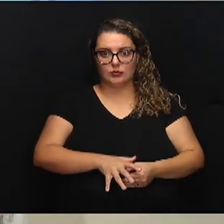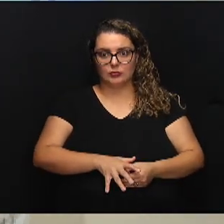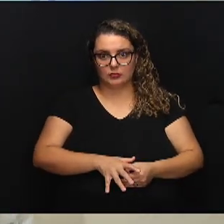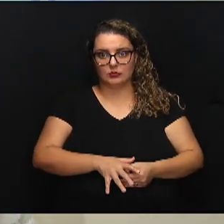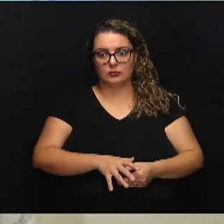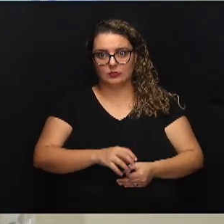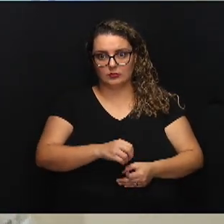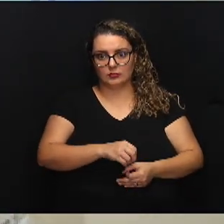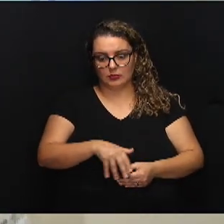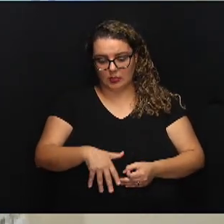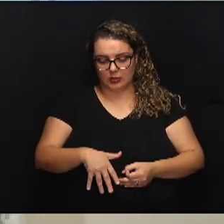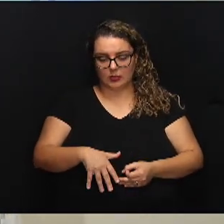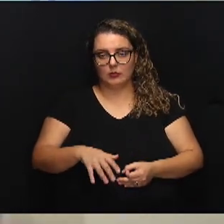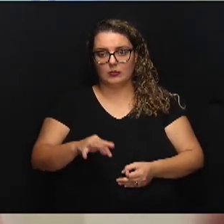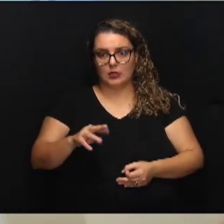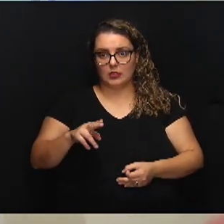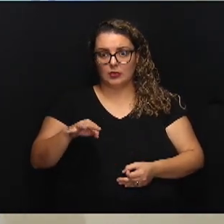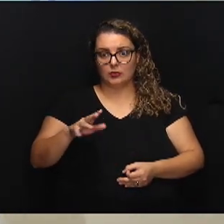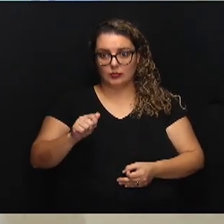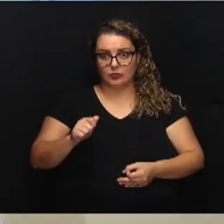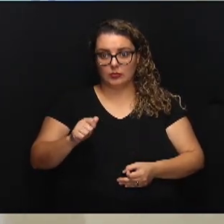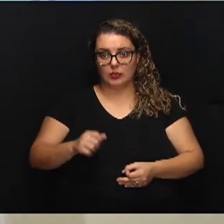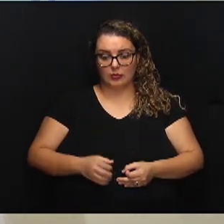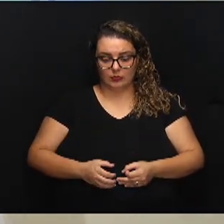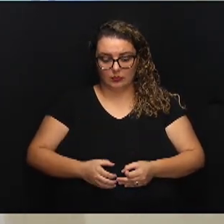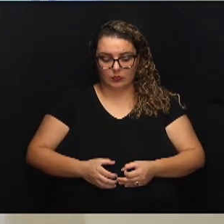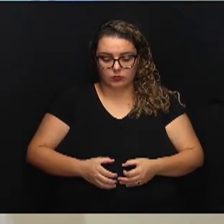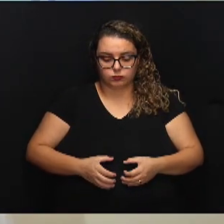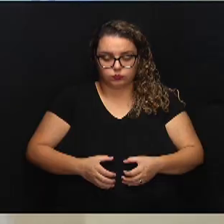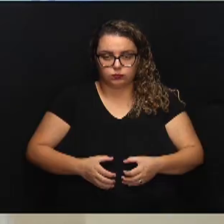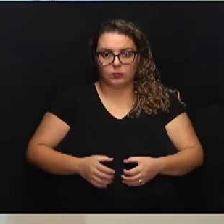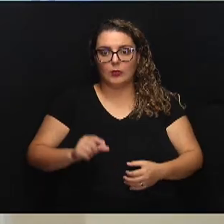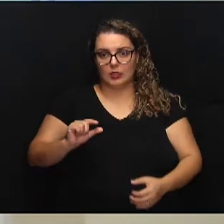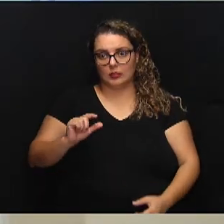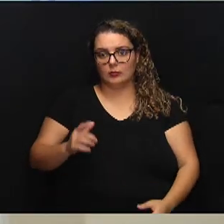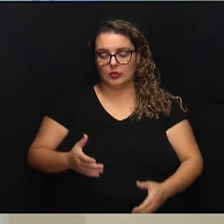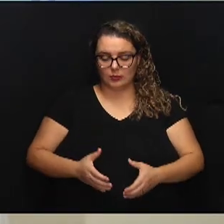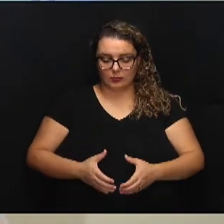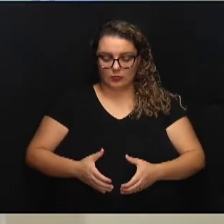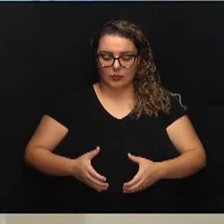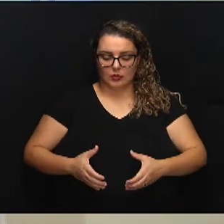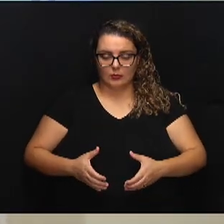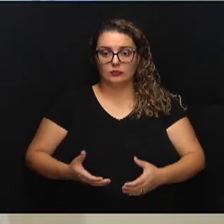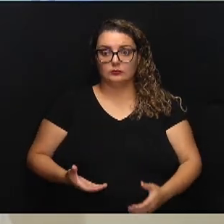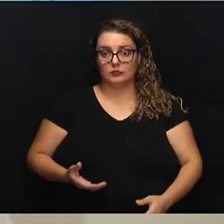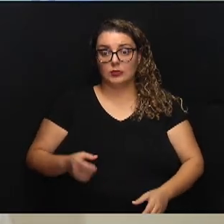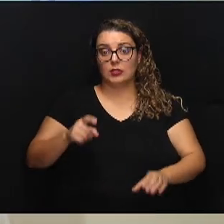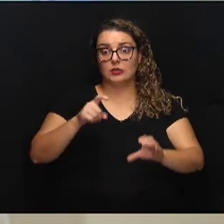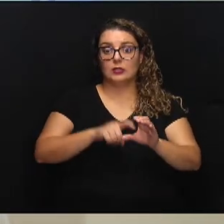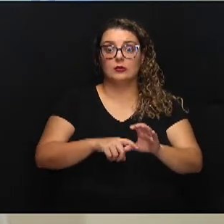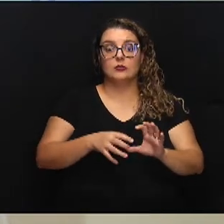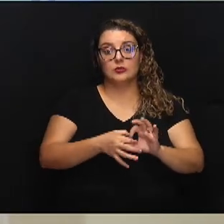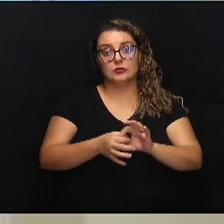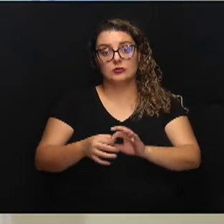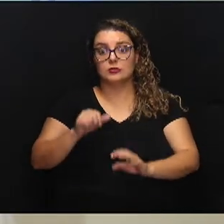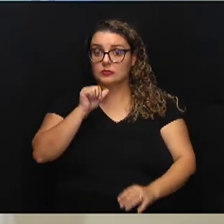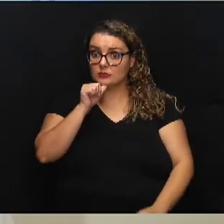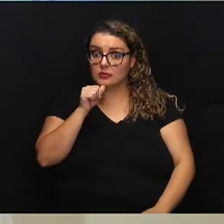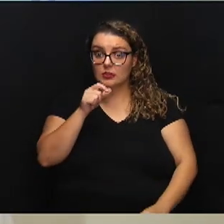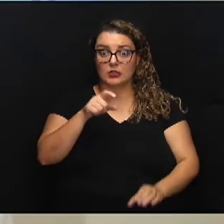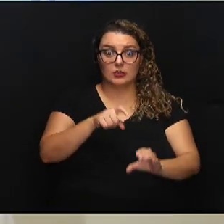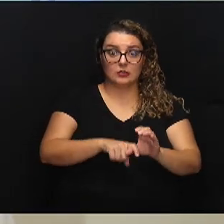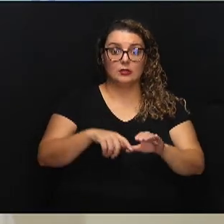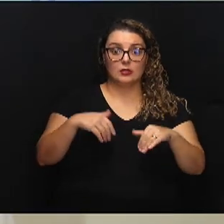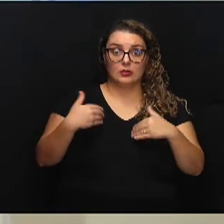lá para a tuba uterina. Então, o ovário vai estar um pouquinho maior, né? Então, assim, depende do ciclo menstrual, depende qual